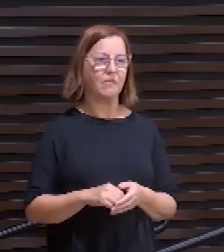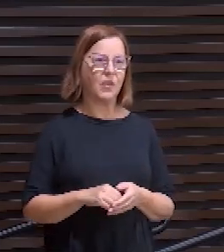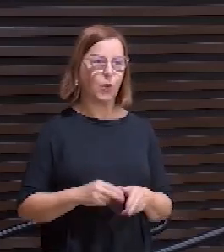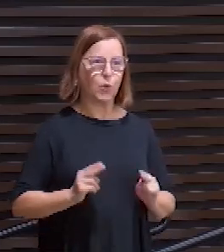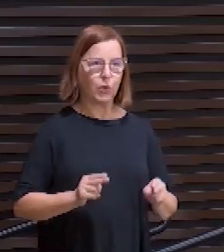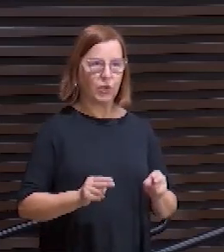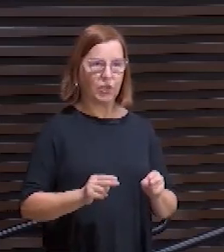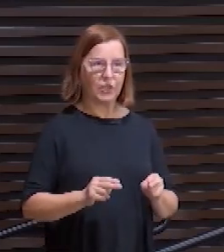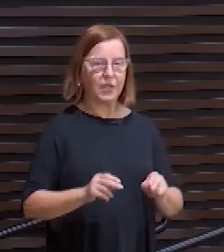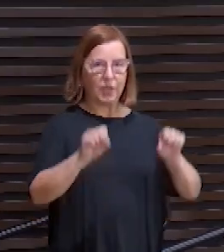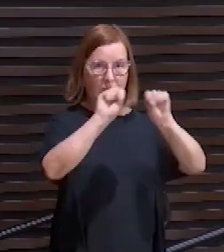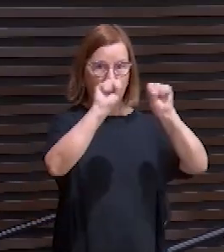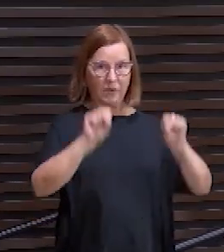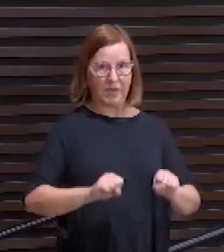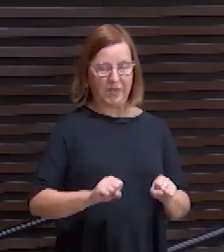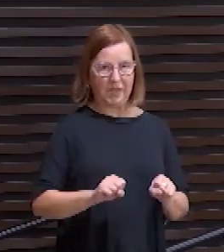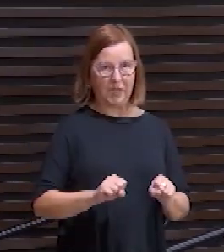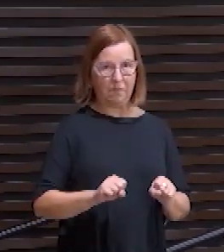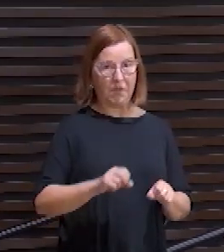religioso, o romanismo.